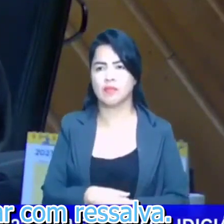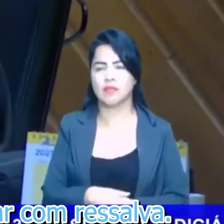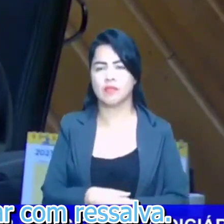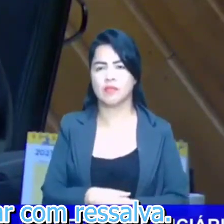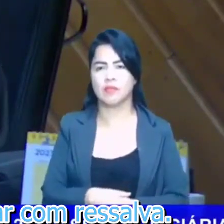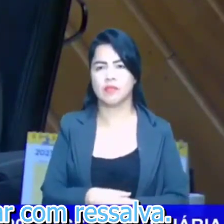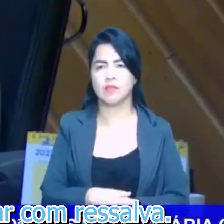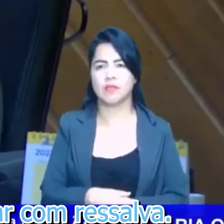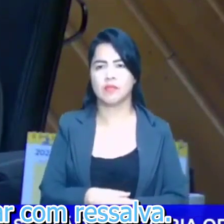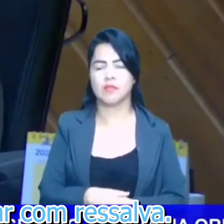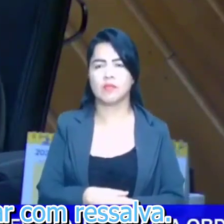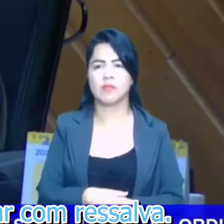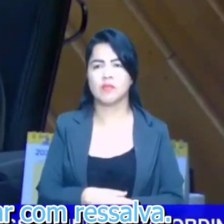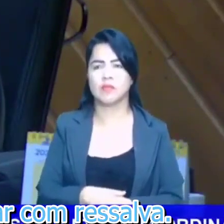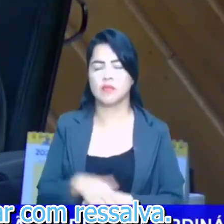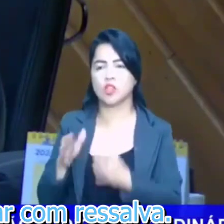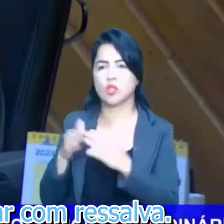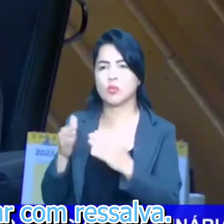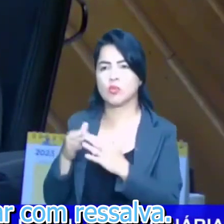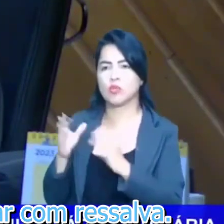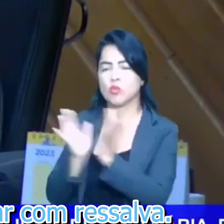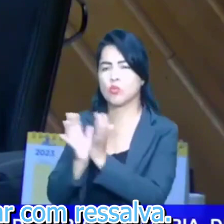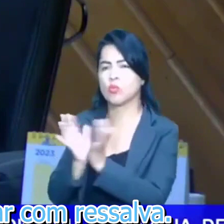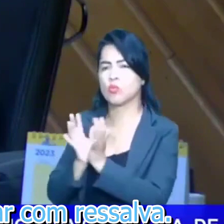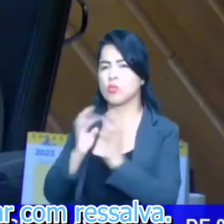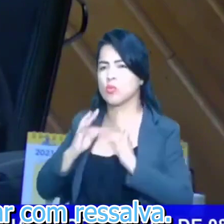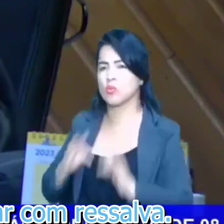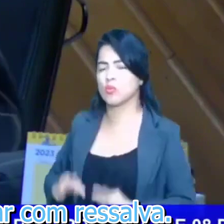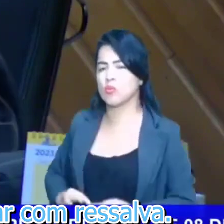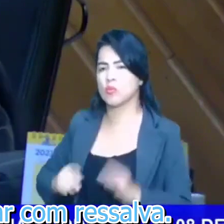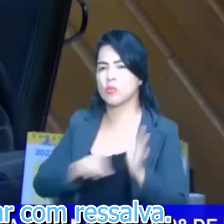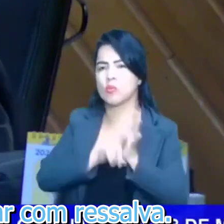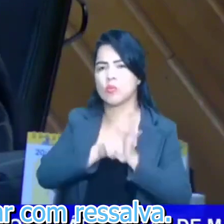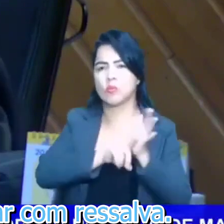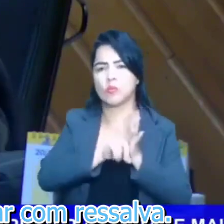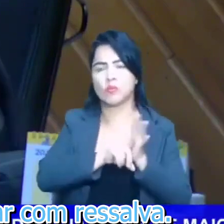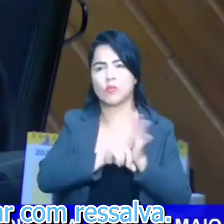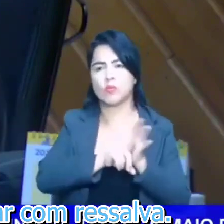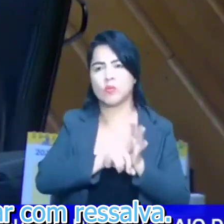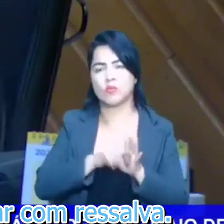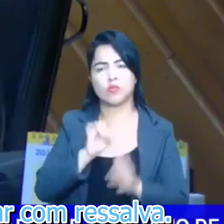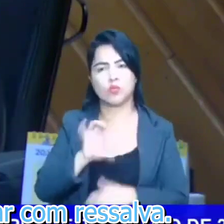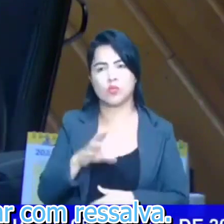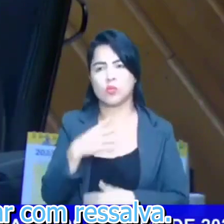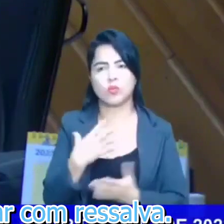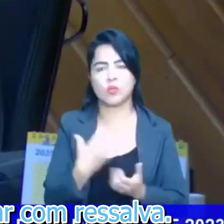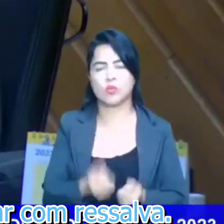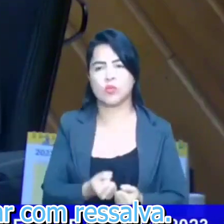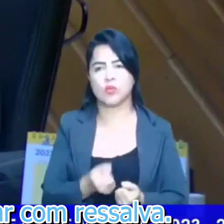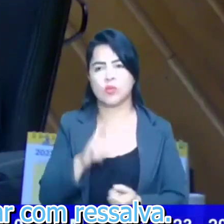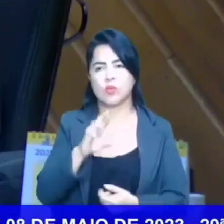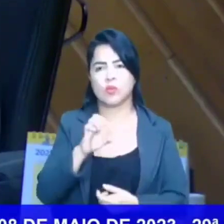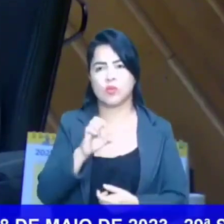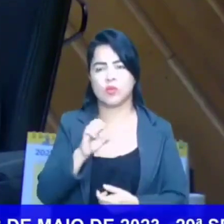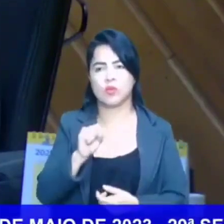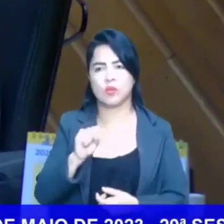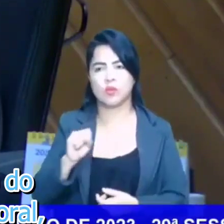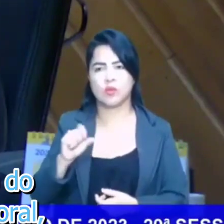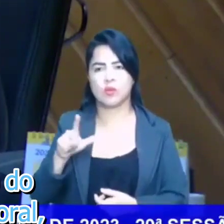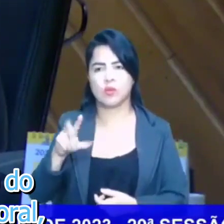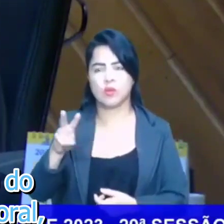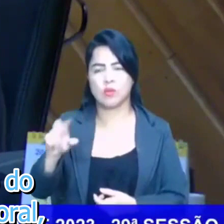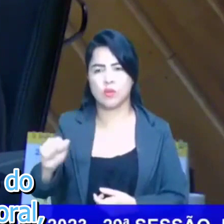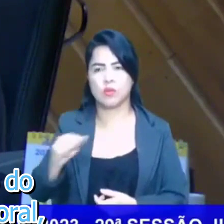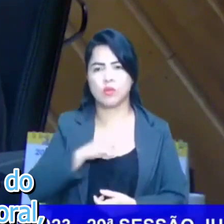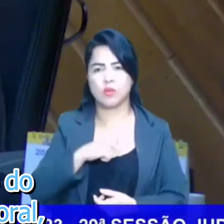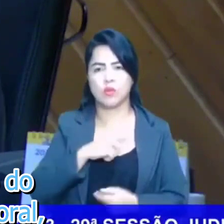E opinou o núcleo técnico nosso no sentido de apenas aprovar com ressalva. Aí a divergência